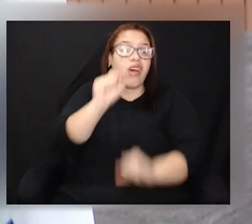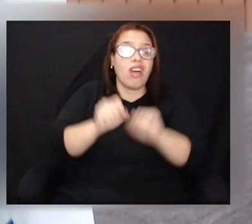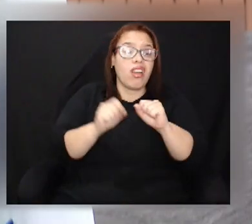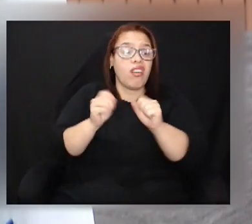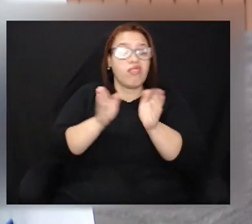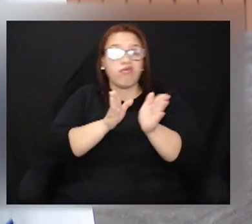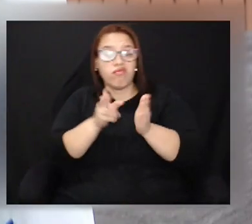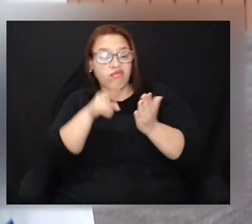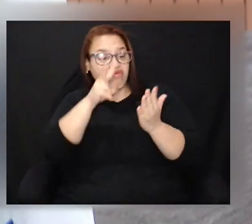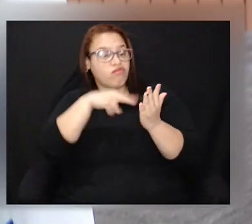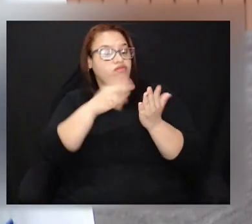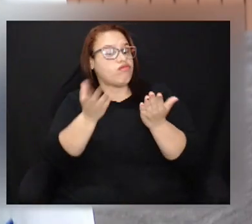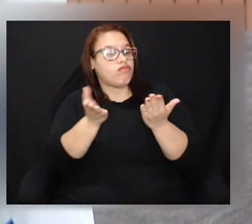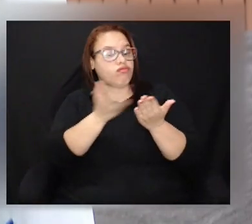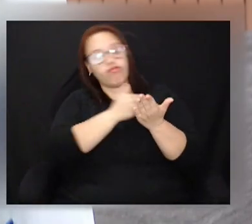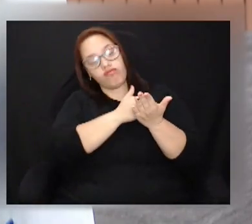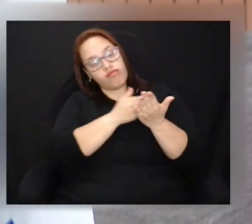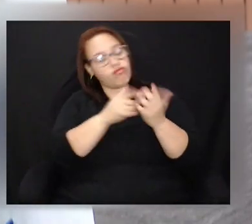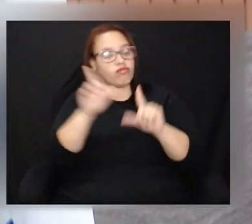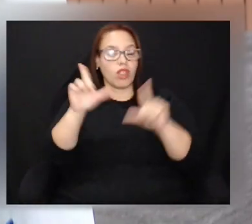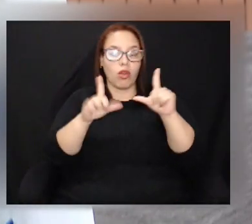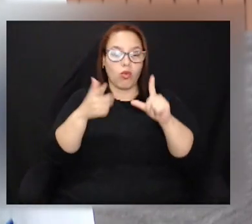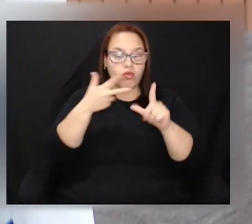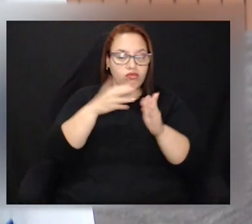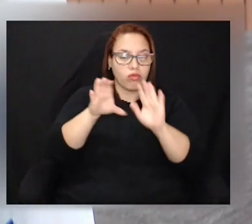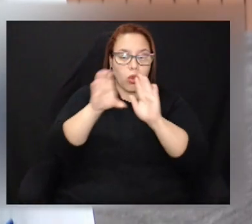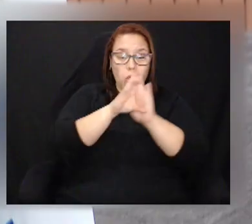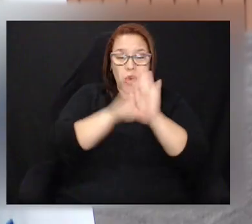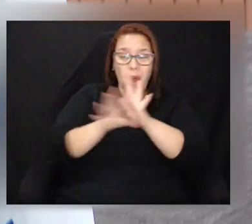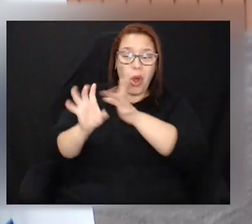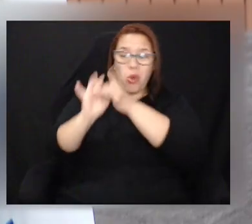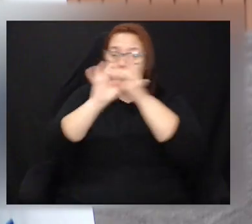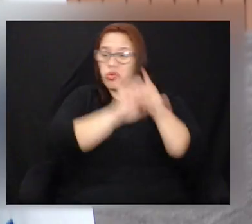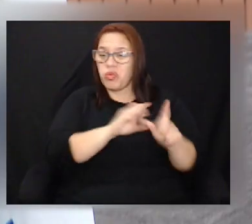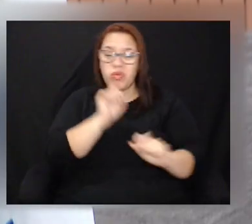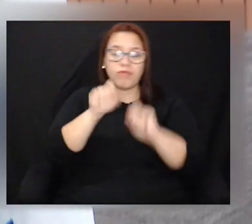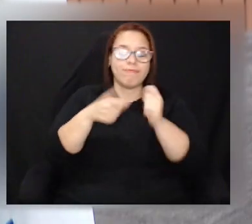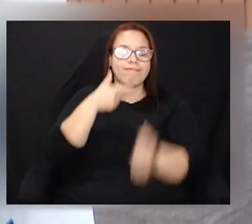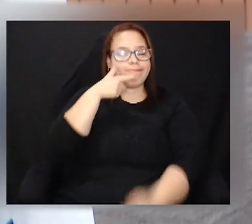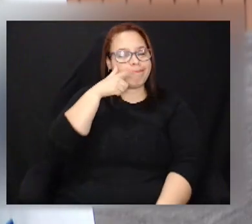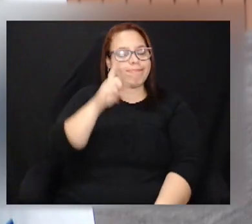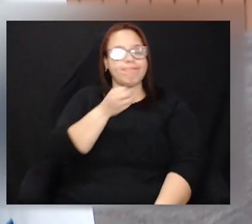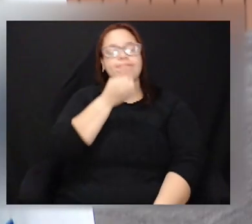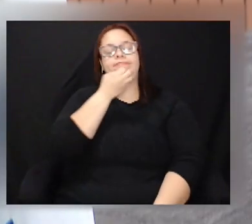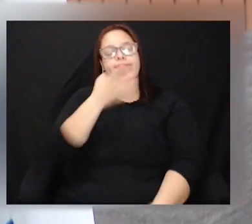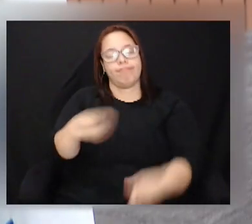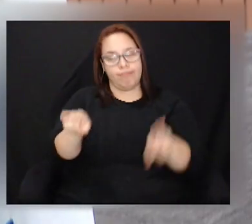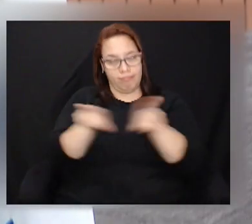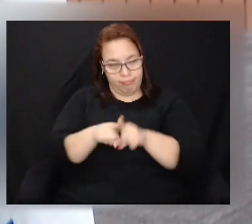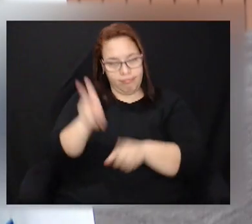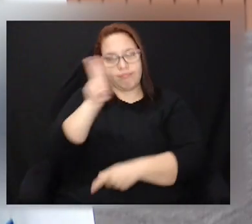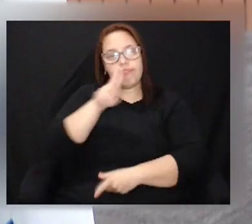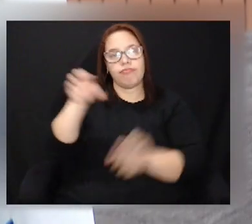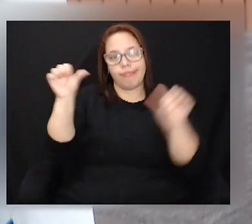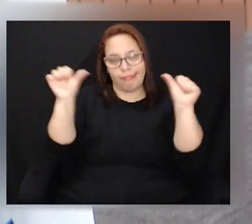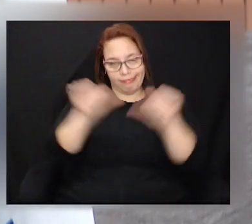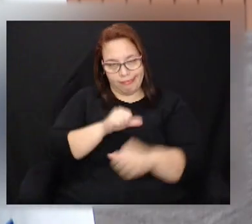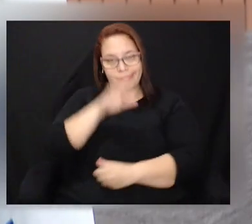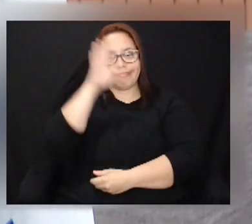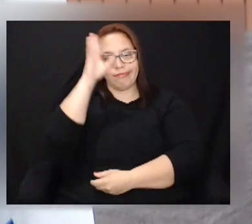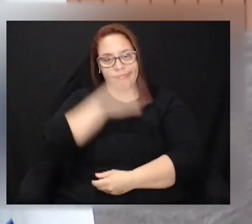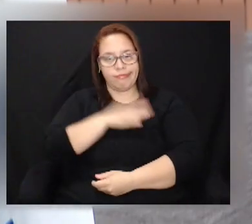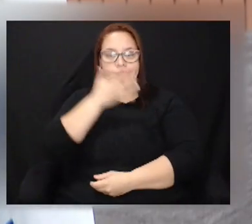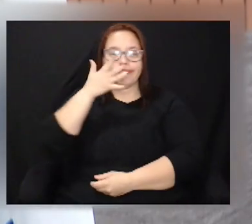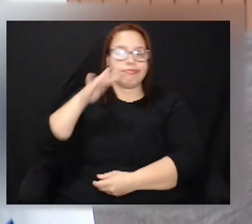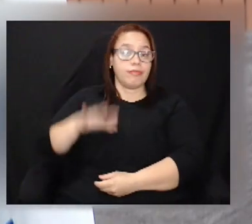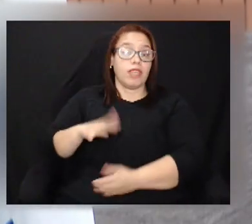é o conteúdo que eles estão acessando. Porque assim como é para o bem, ela também é usada para o mal. E uma criança, ela é